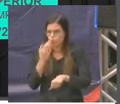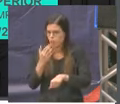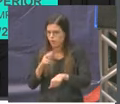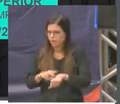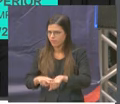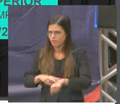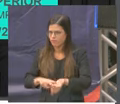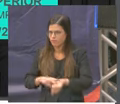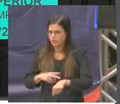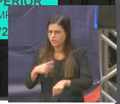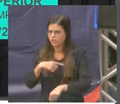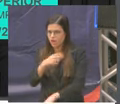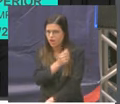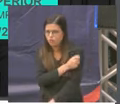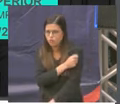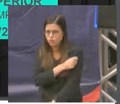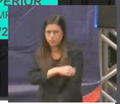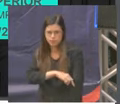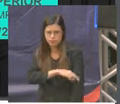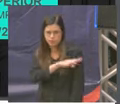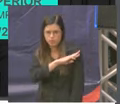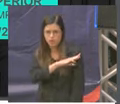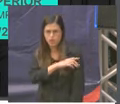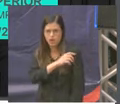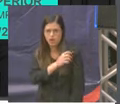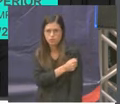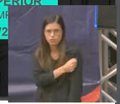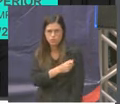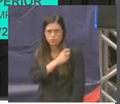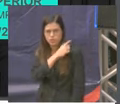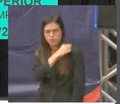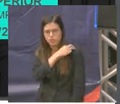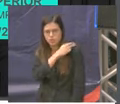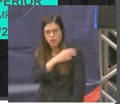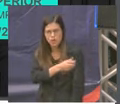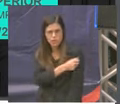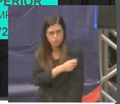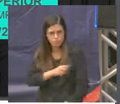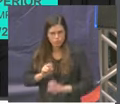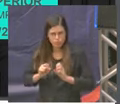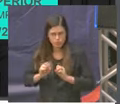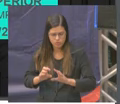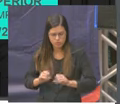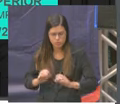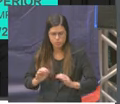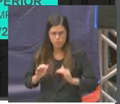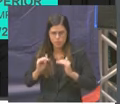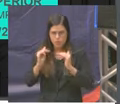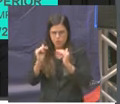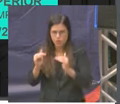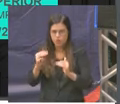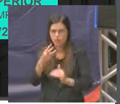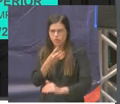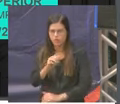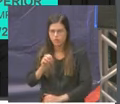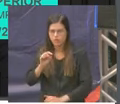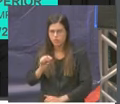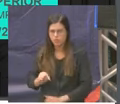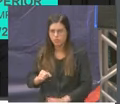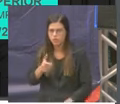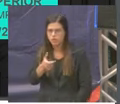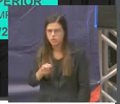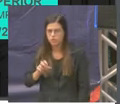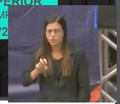ali alunos no ensino fundamental, alunos no ensino médio, alunos no ensino superior. 30 milhões ali, 10 milhões no médio,